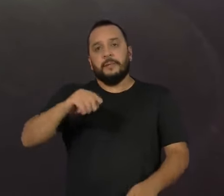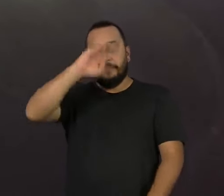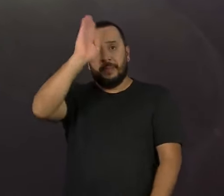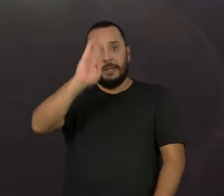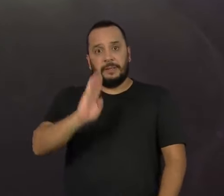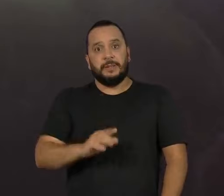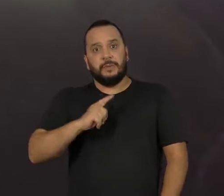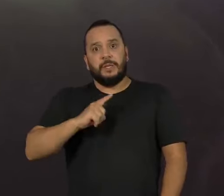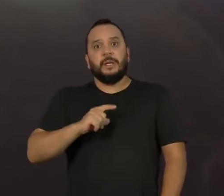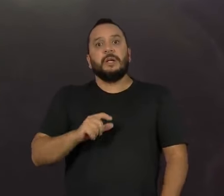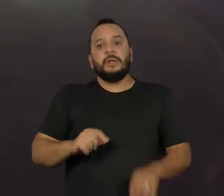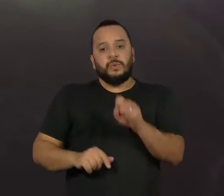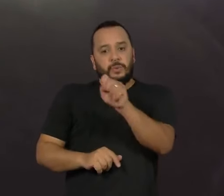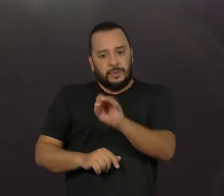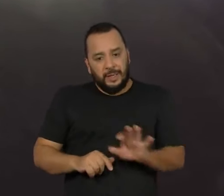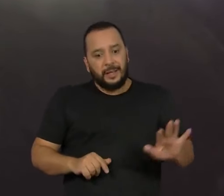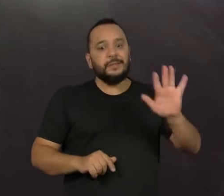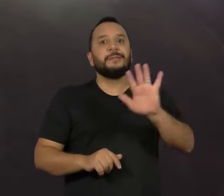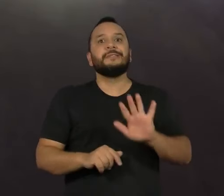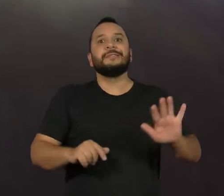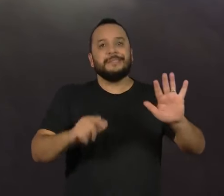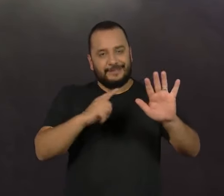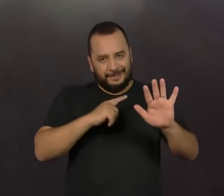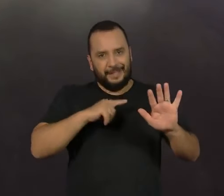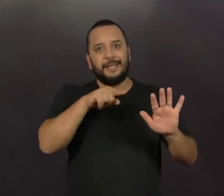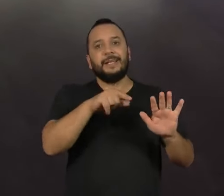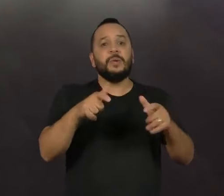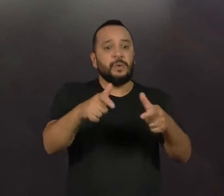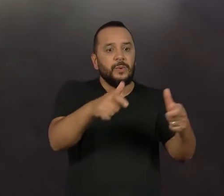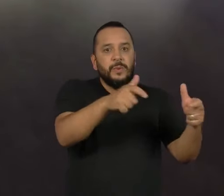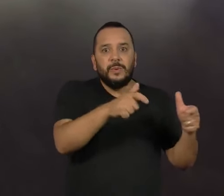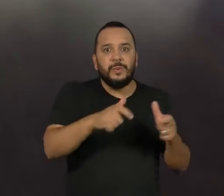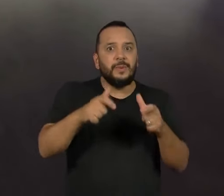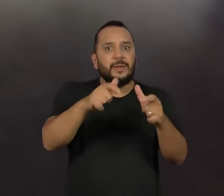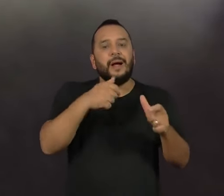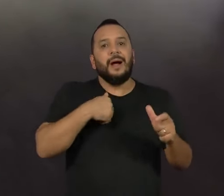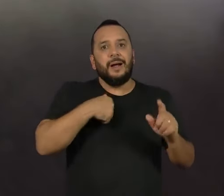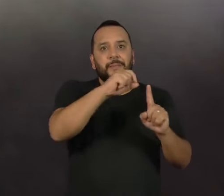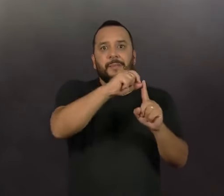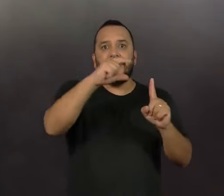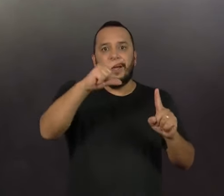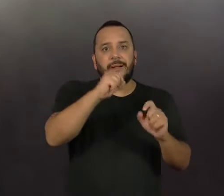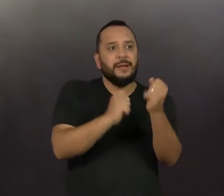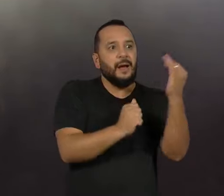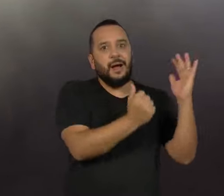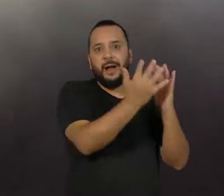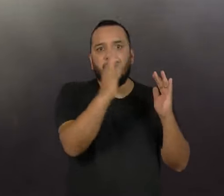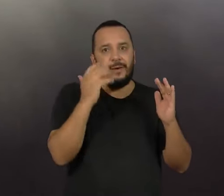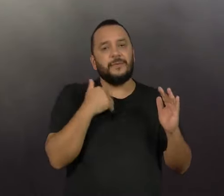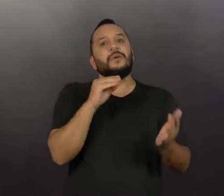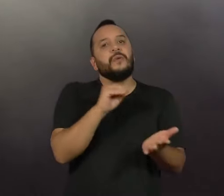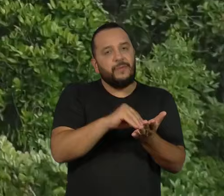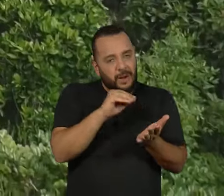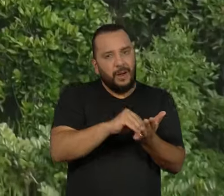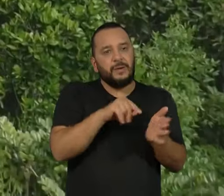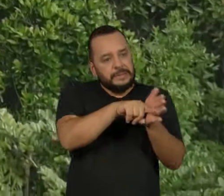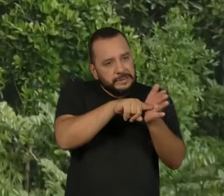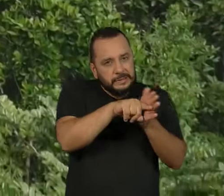da Terra, também está na lista como um dos lugares com grande concentração de plantas a serem